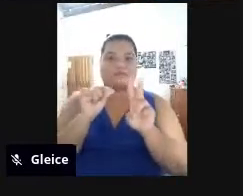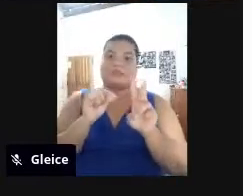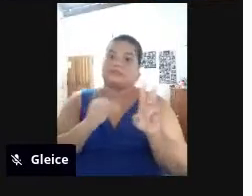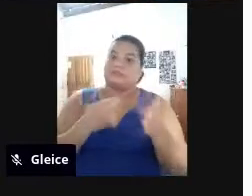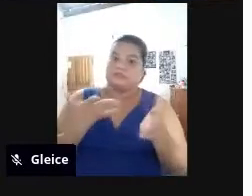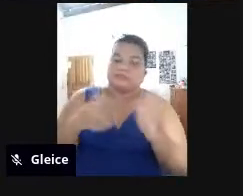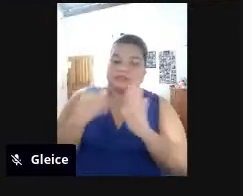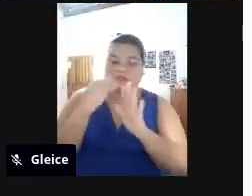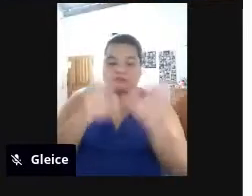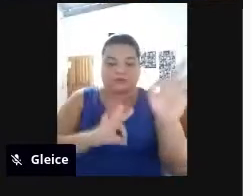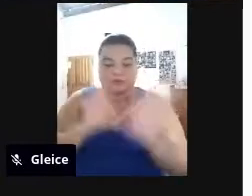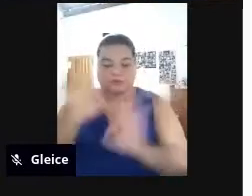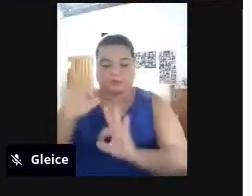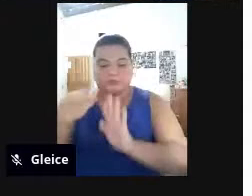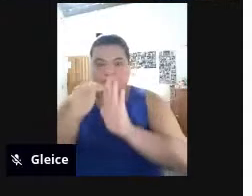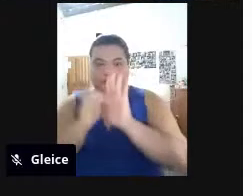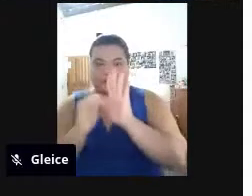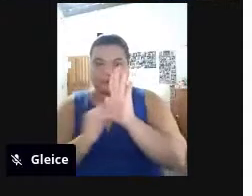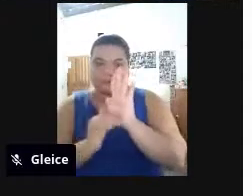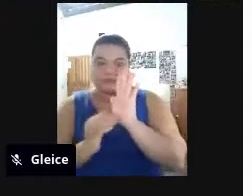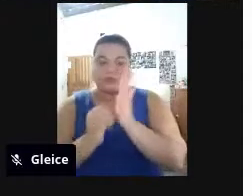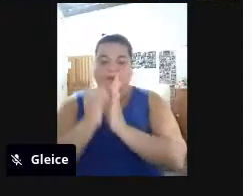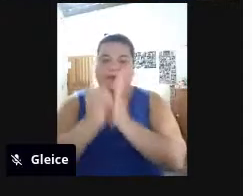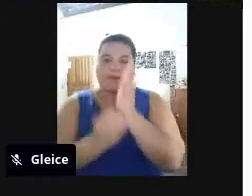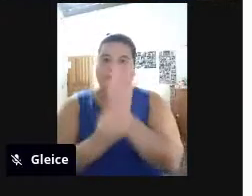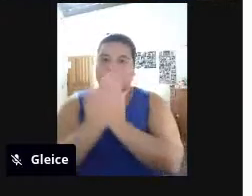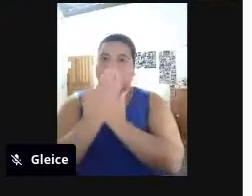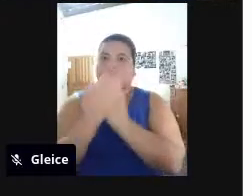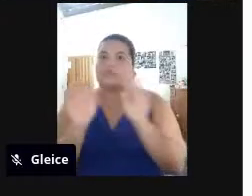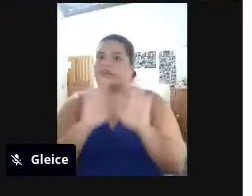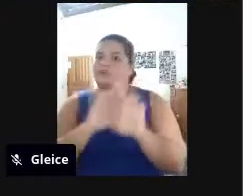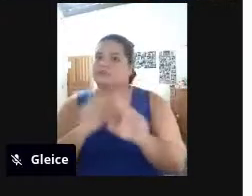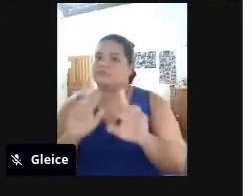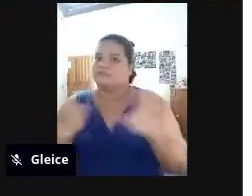vimos anteriormente que Sociedade Internacional de